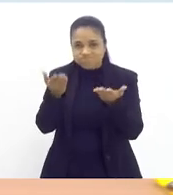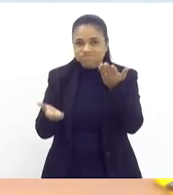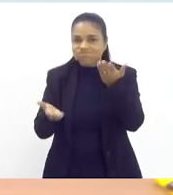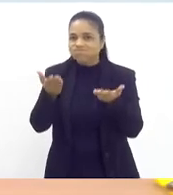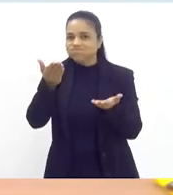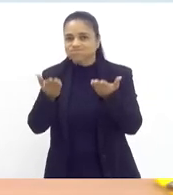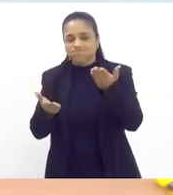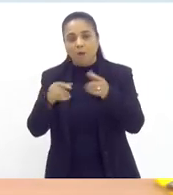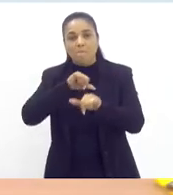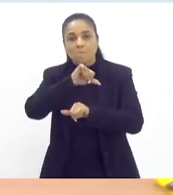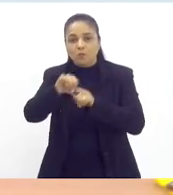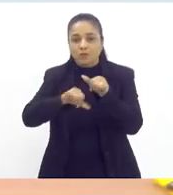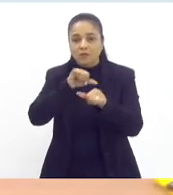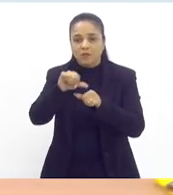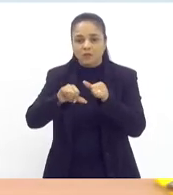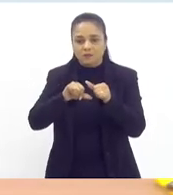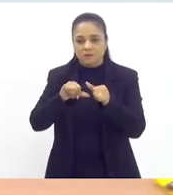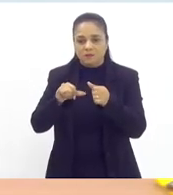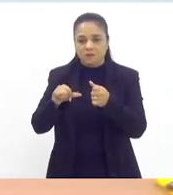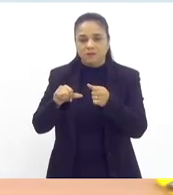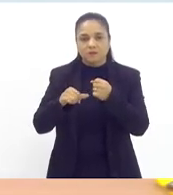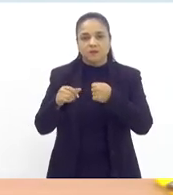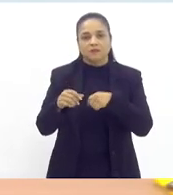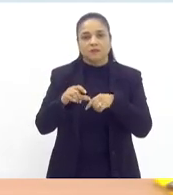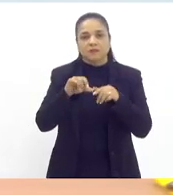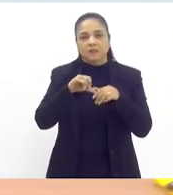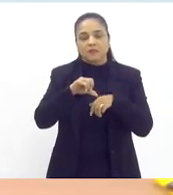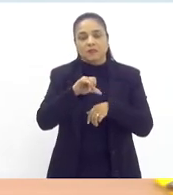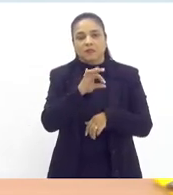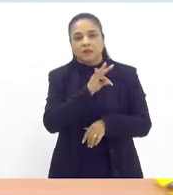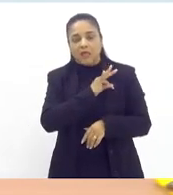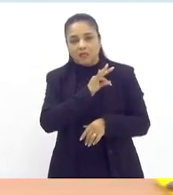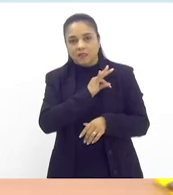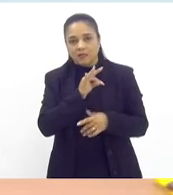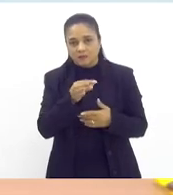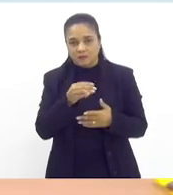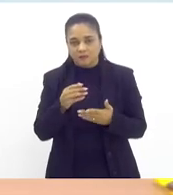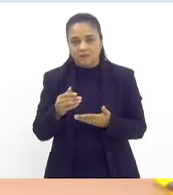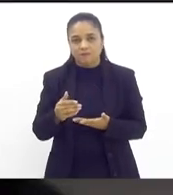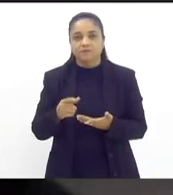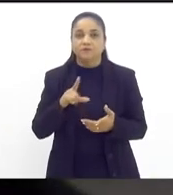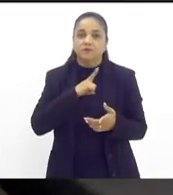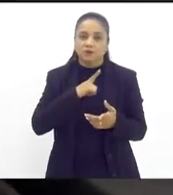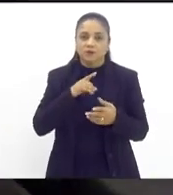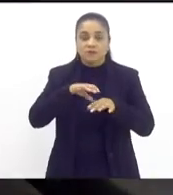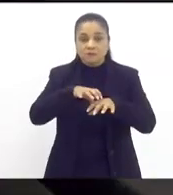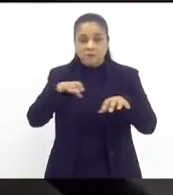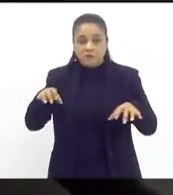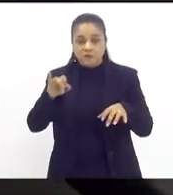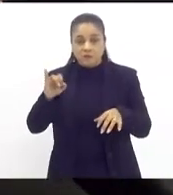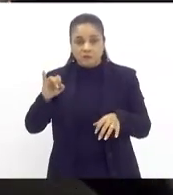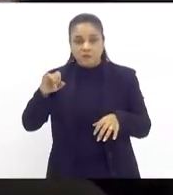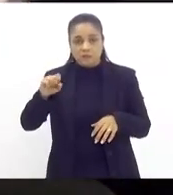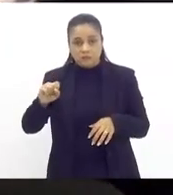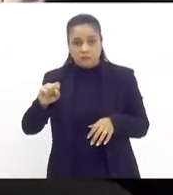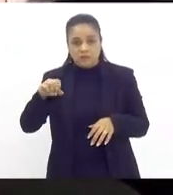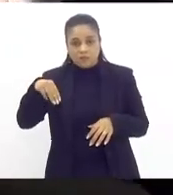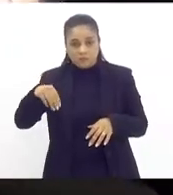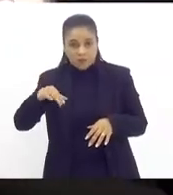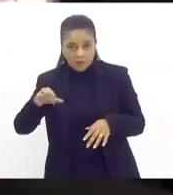de mudanças técnicas, que é o que vai acontecer se você mantiver essa separação de ICMS e de